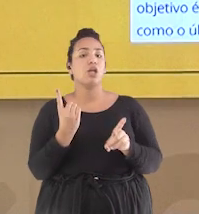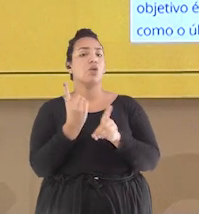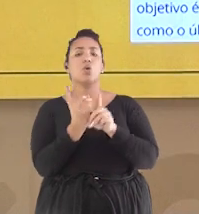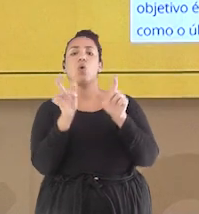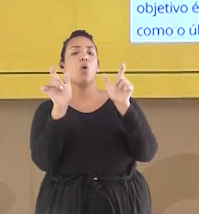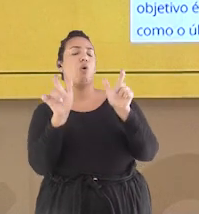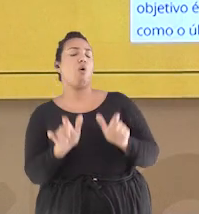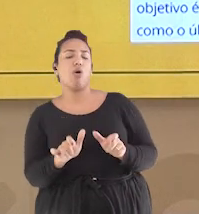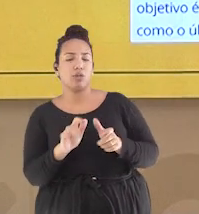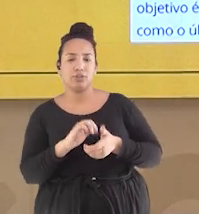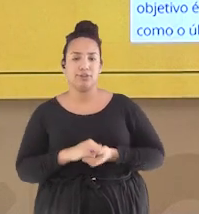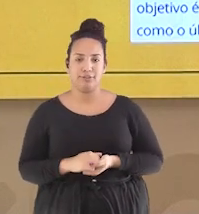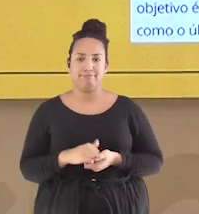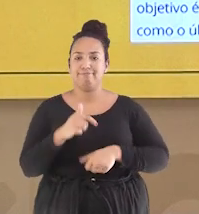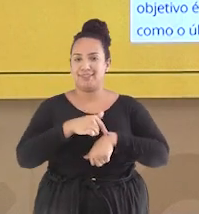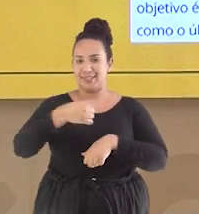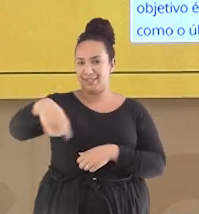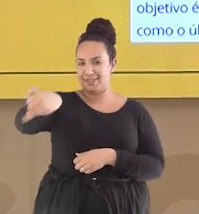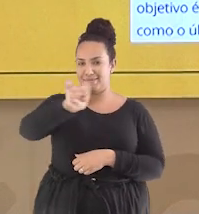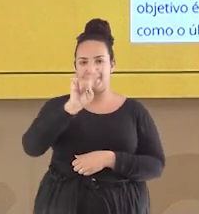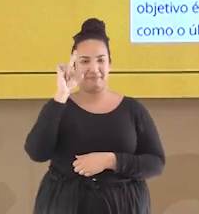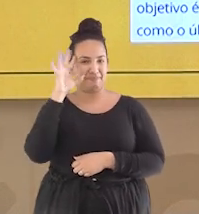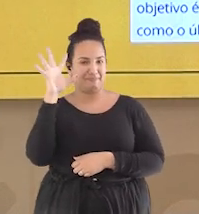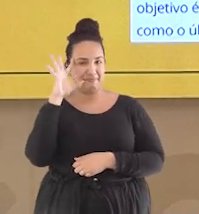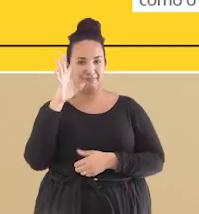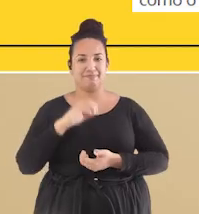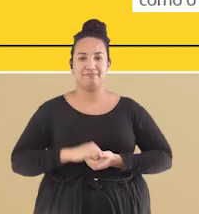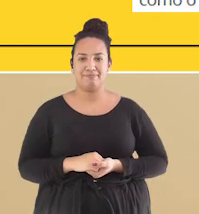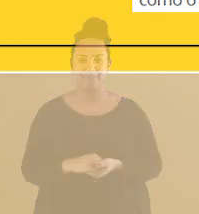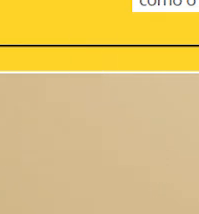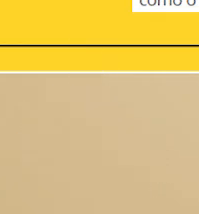Onde o jogo está disponível? Tempo para vocês pensarem.